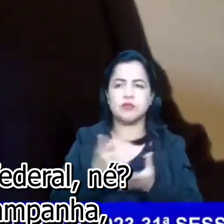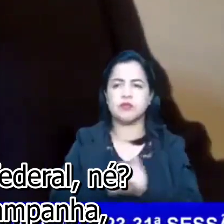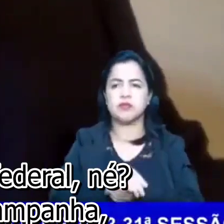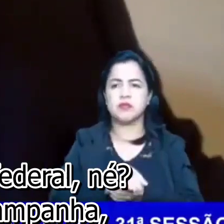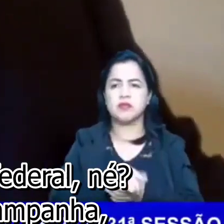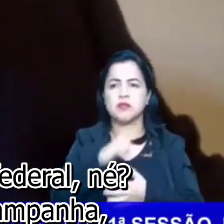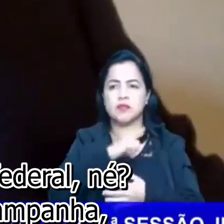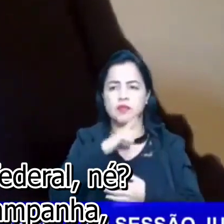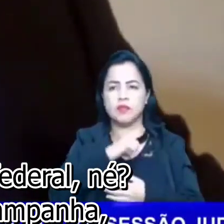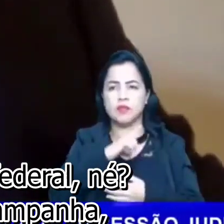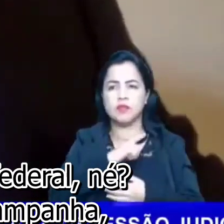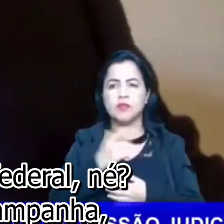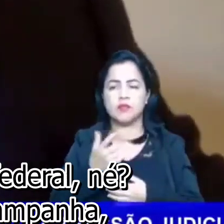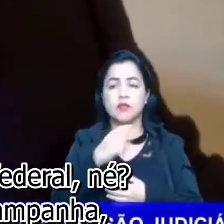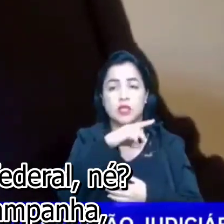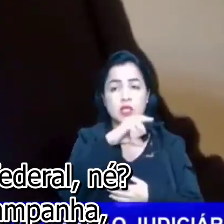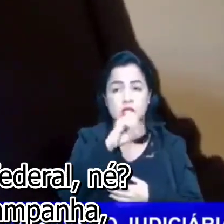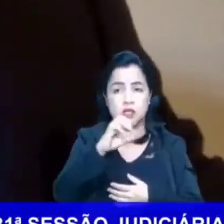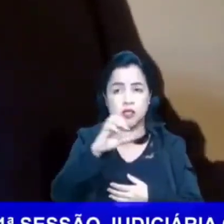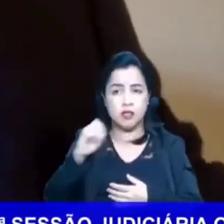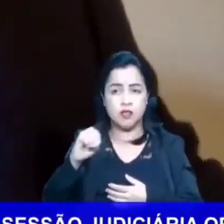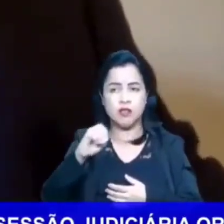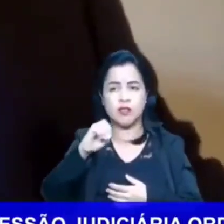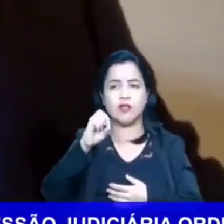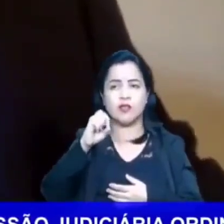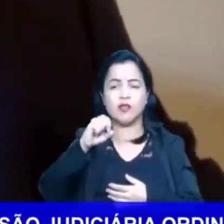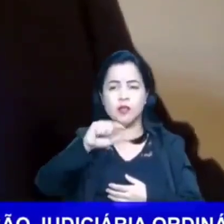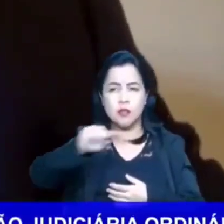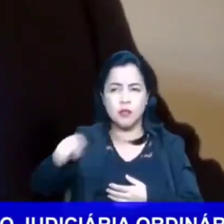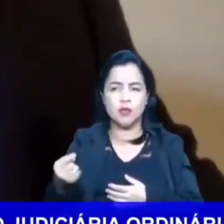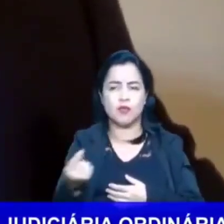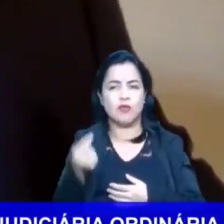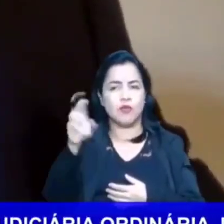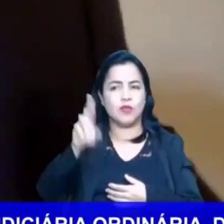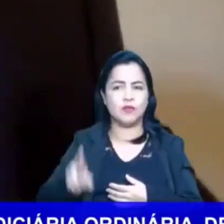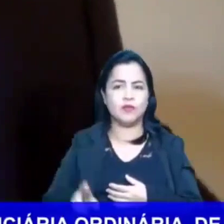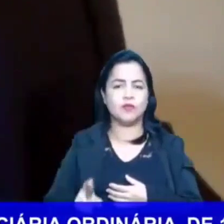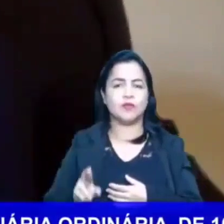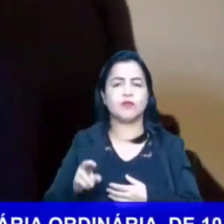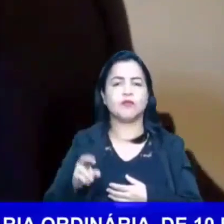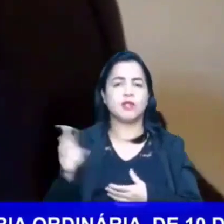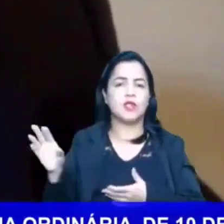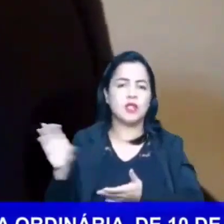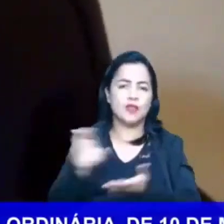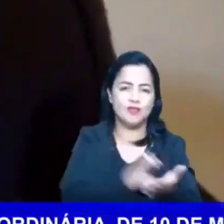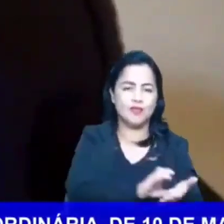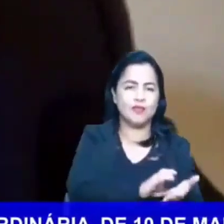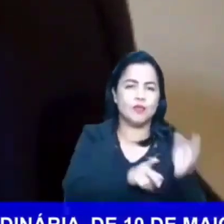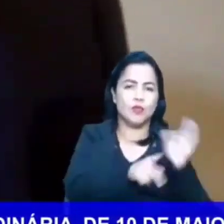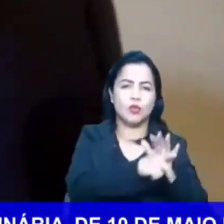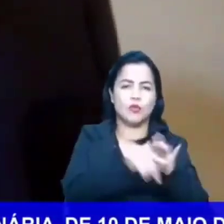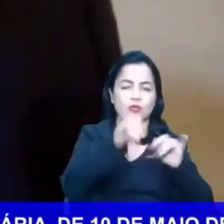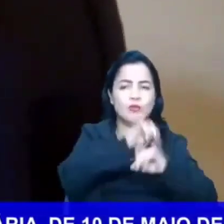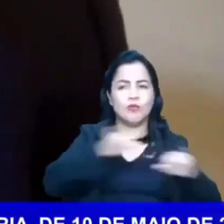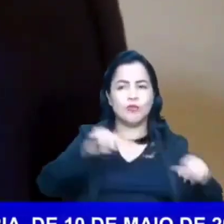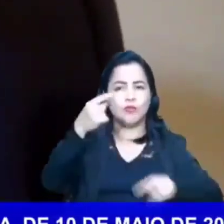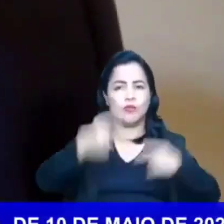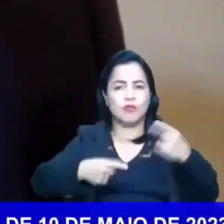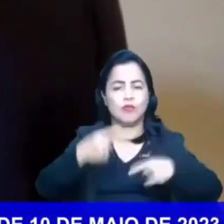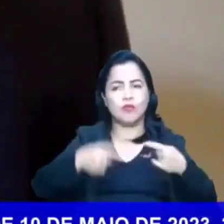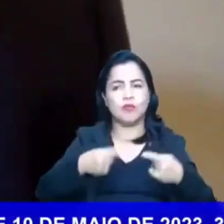E teve exatamente R$500 mil para a campanha. Um valor bem aquém do que,